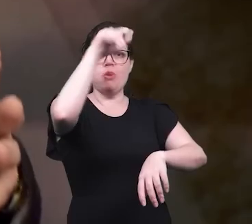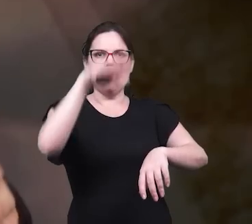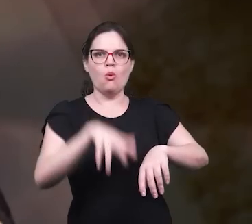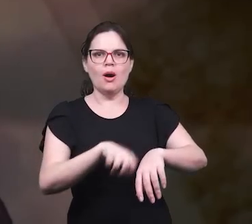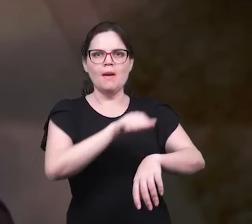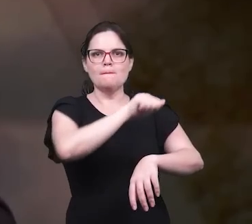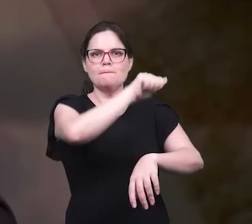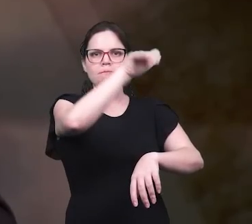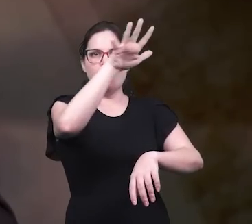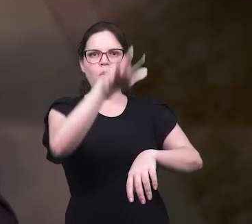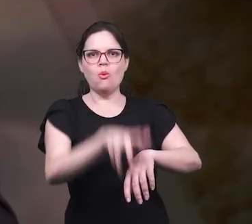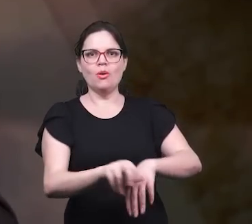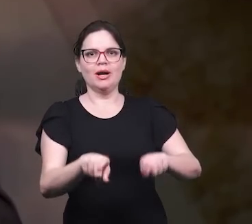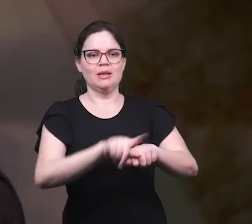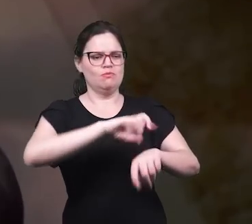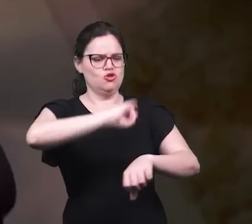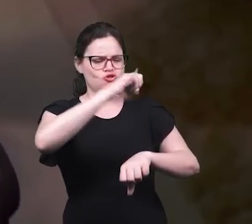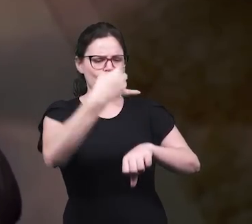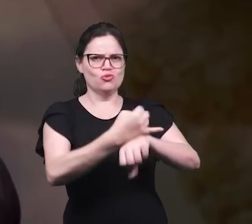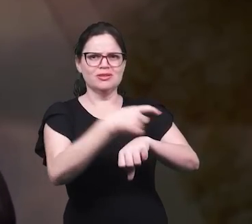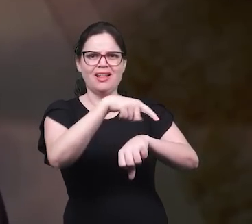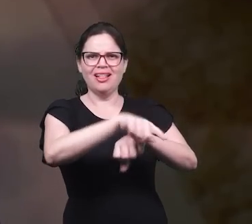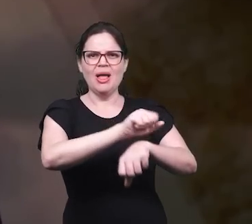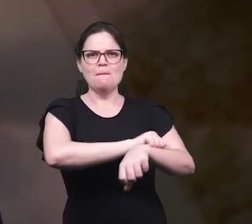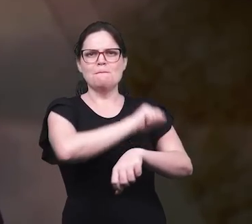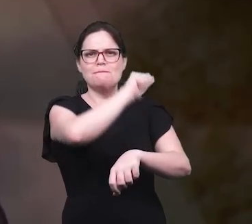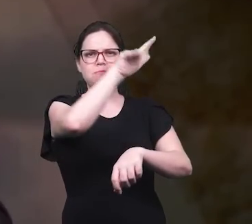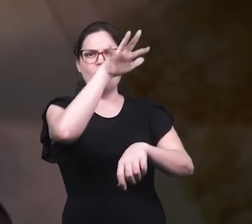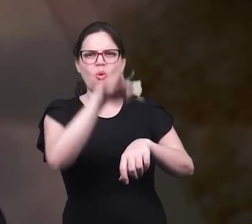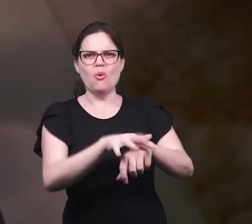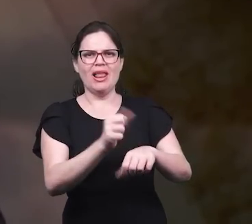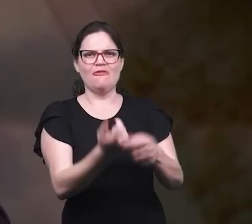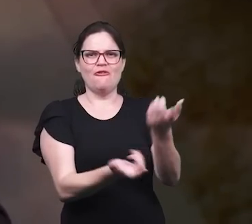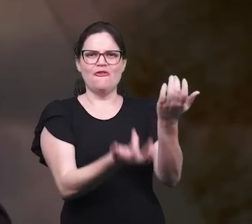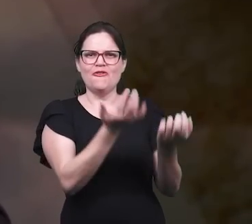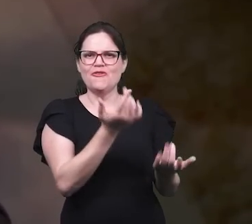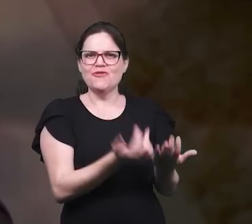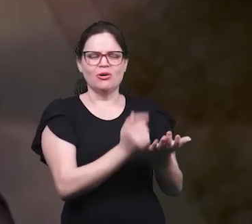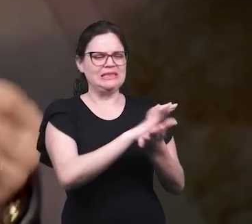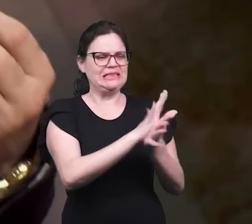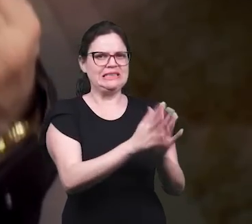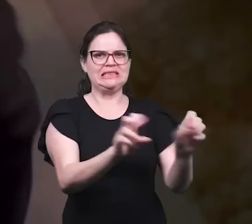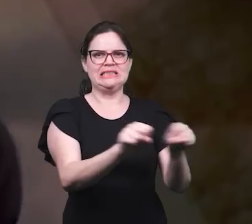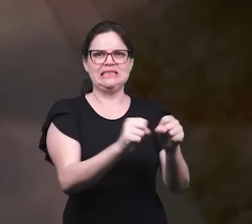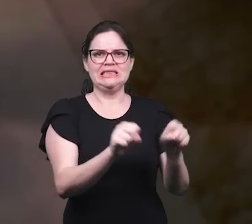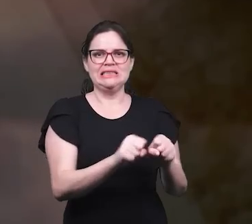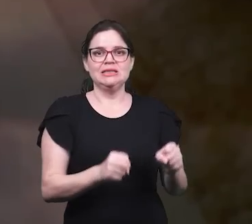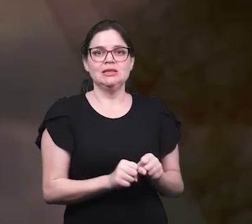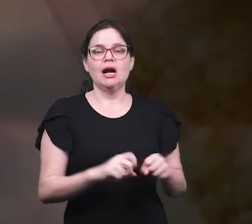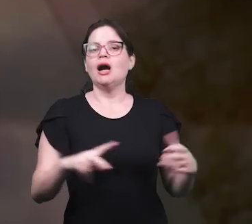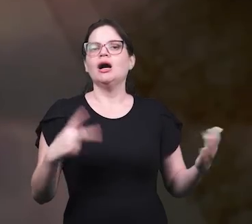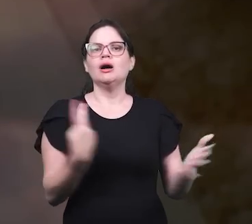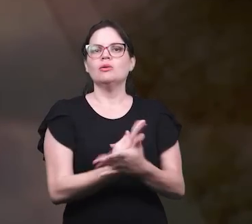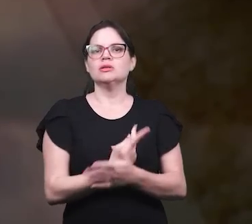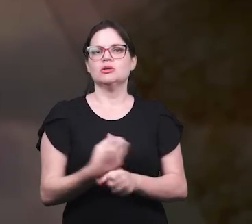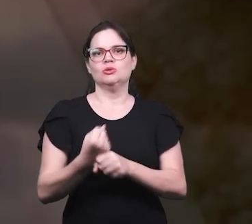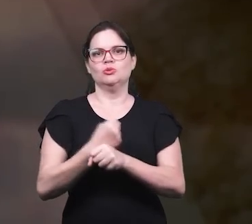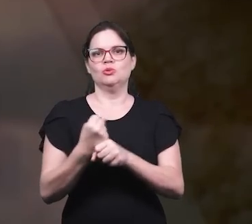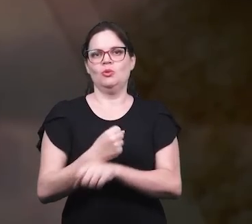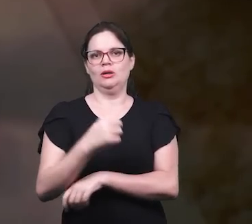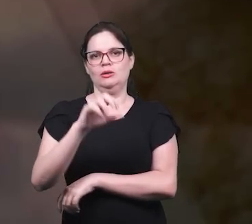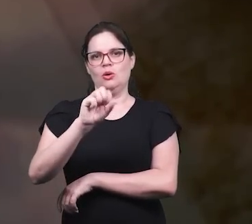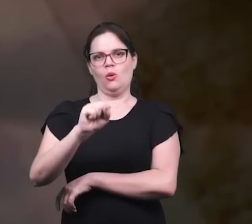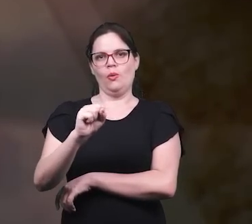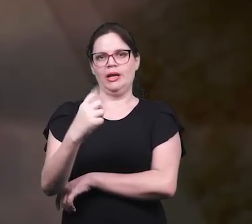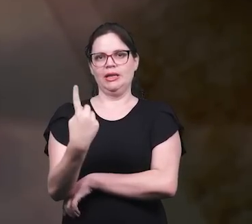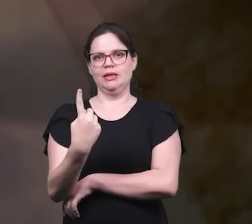teve um fogo lá em Jerusalém, um negócio, e em 81 ele pega uma febre e